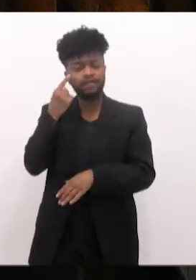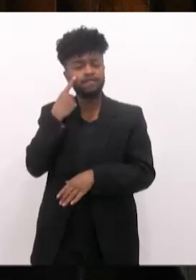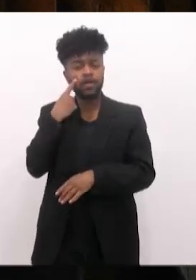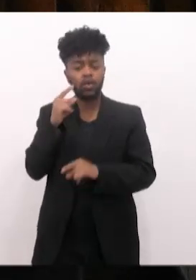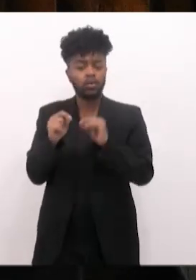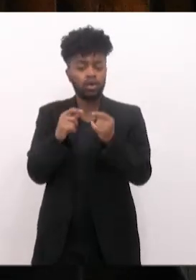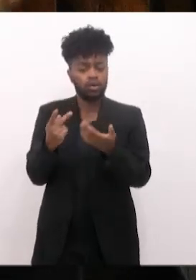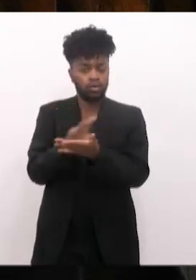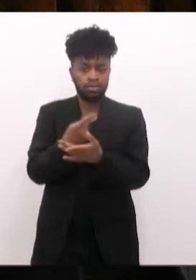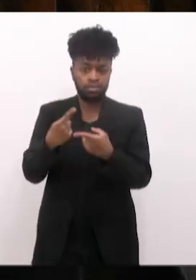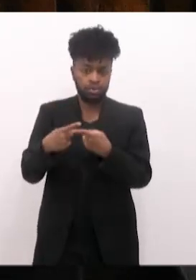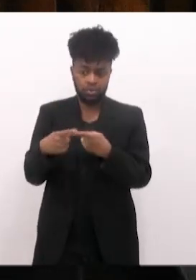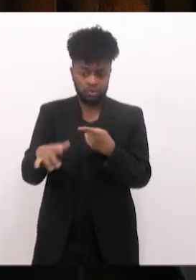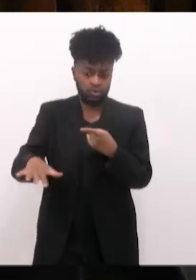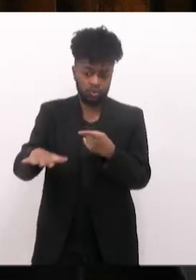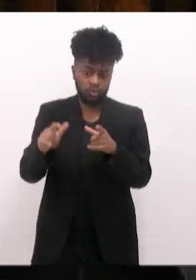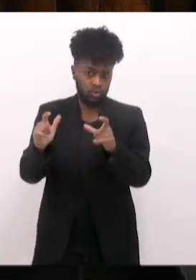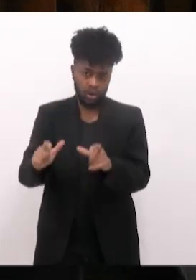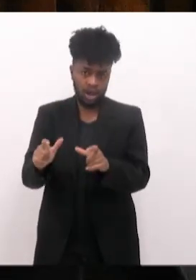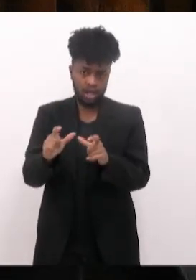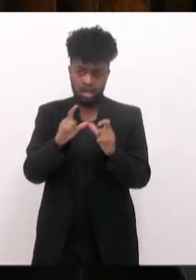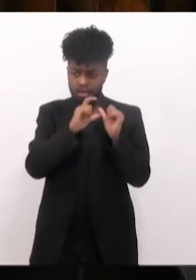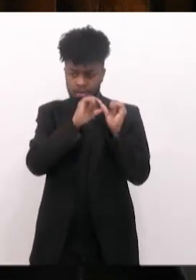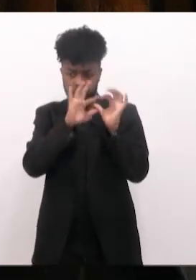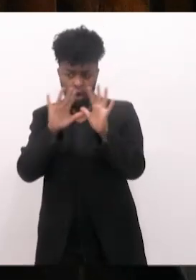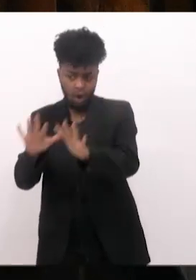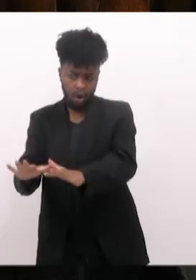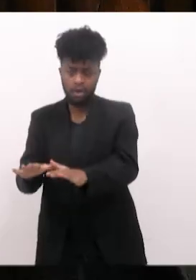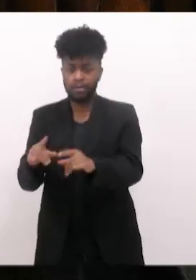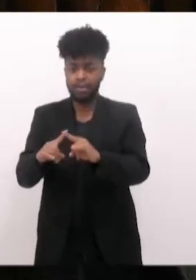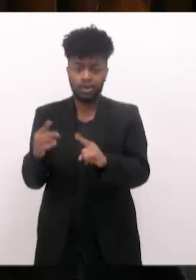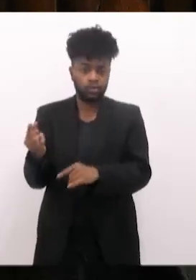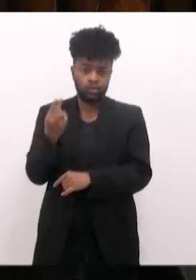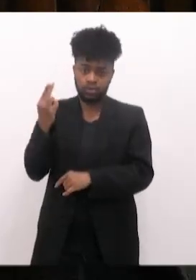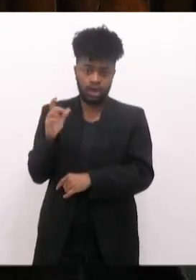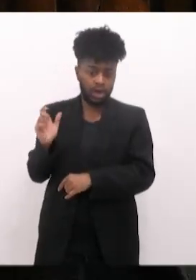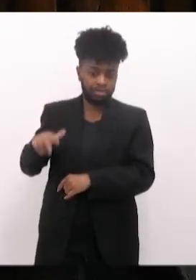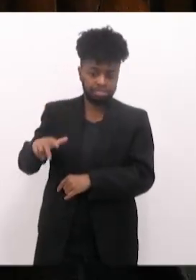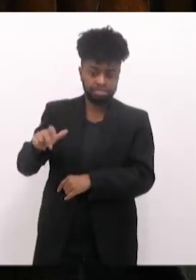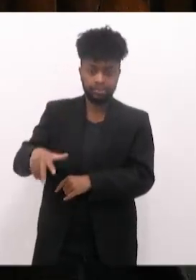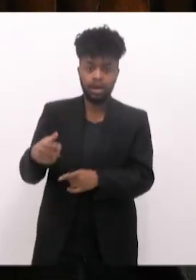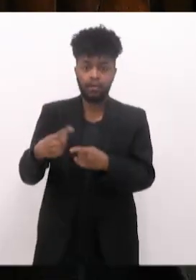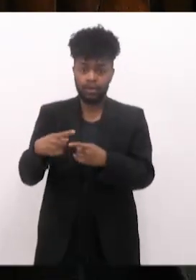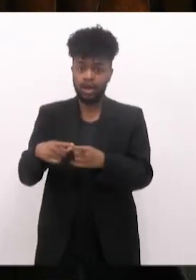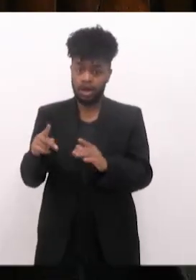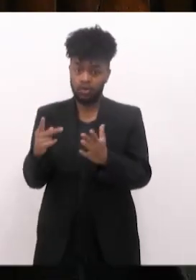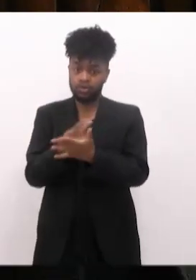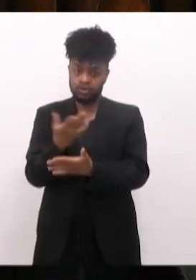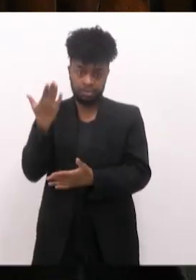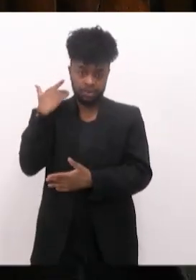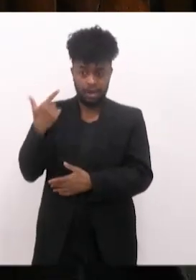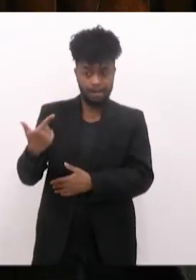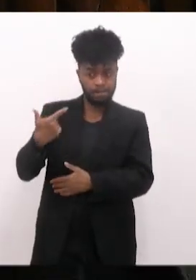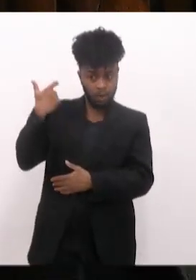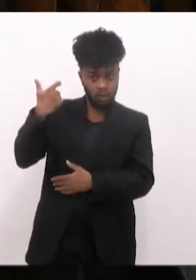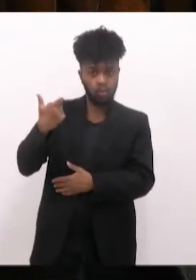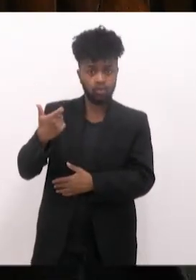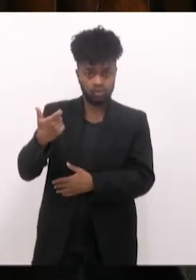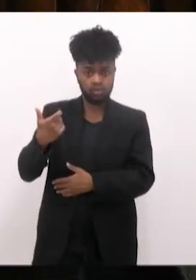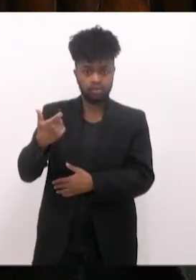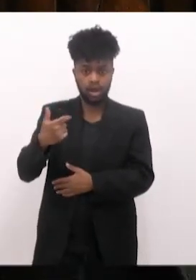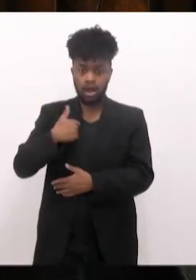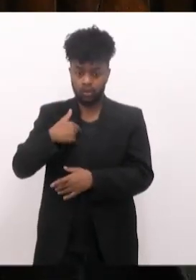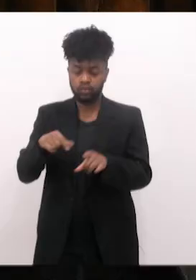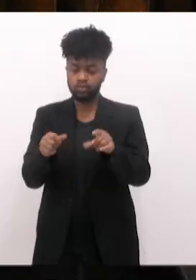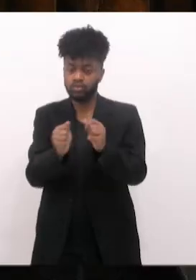situação, visto que o local está todo ocupado, mas não dá para andar, porque da última vez eu tomei tiro, eu e o